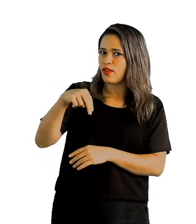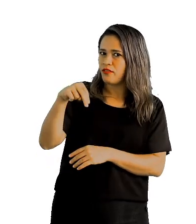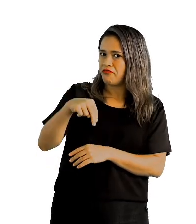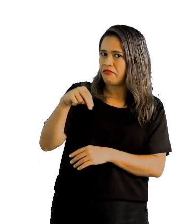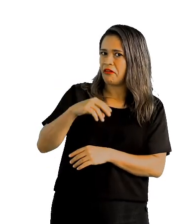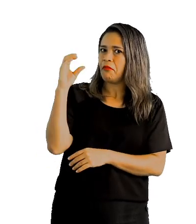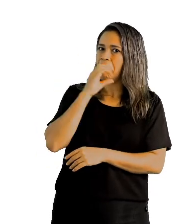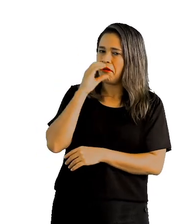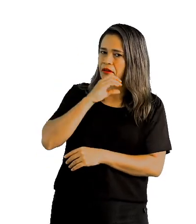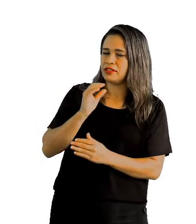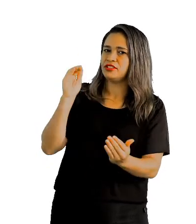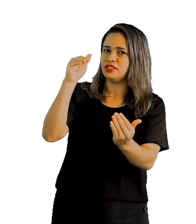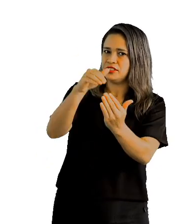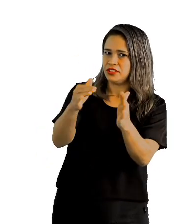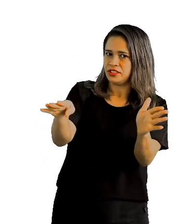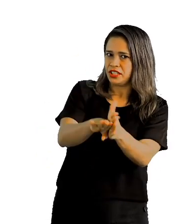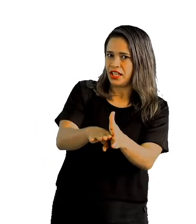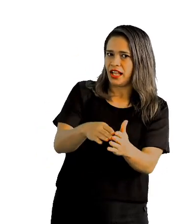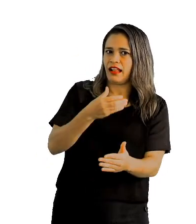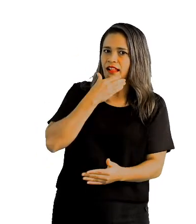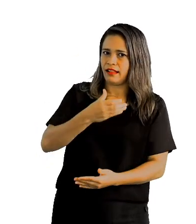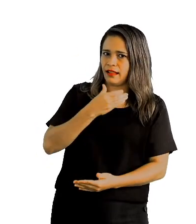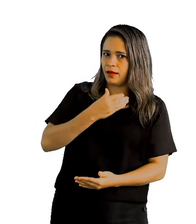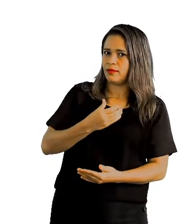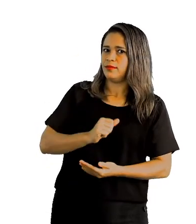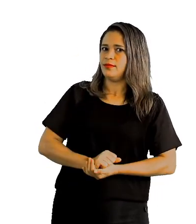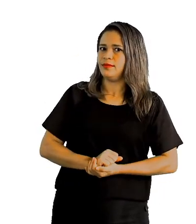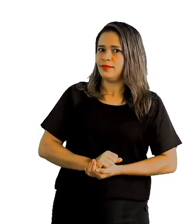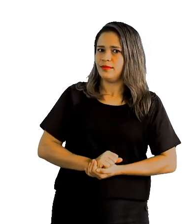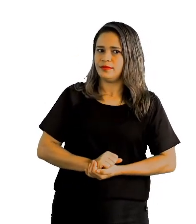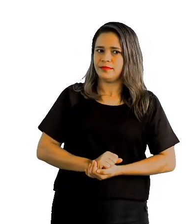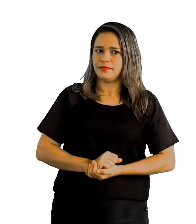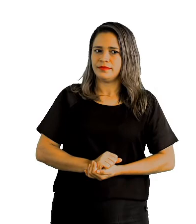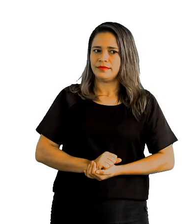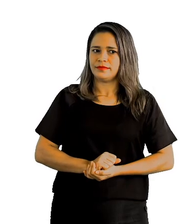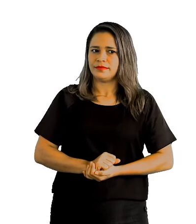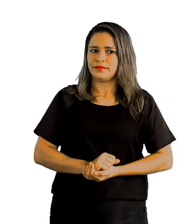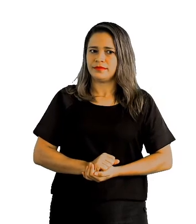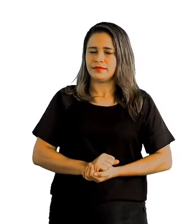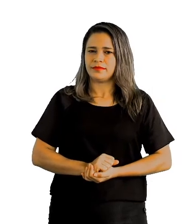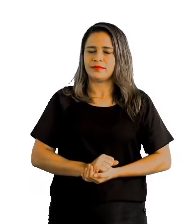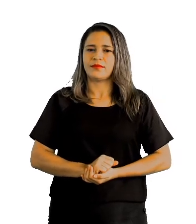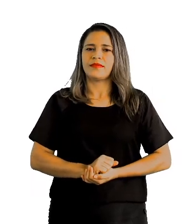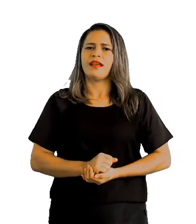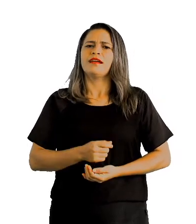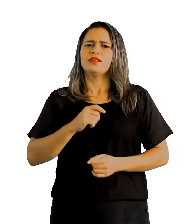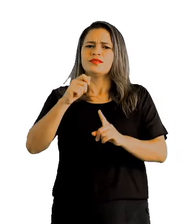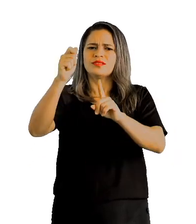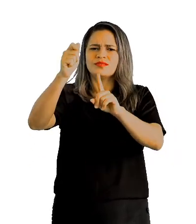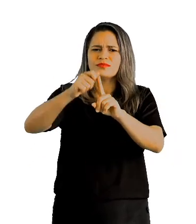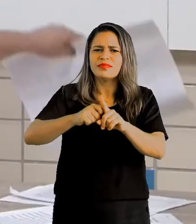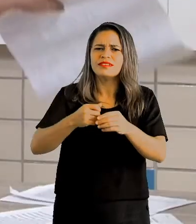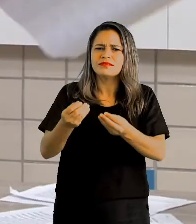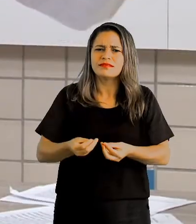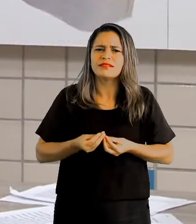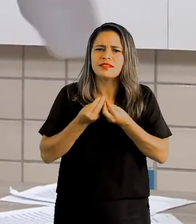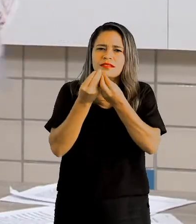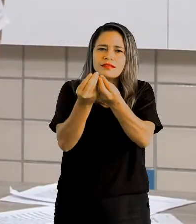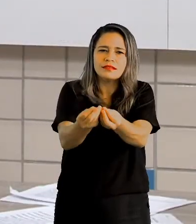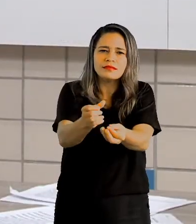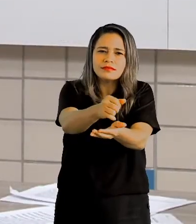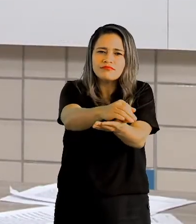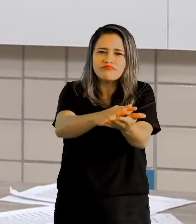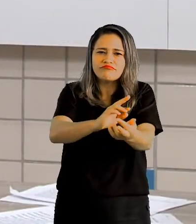depressa. Chega dezembro, é Natal. Olha que legal. Em cada mês traz uma atividade para fazer, uma